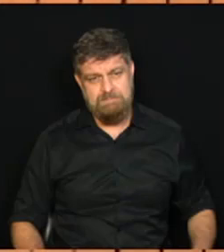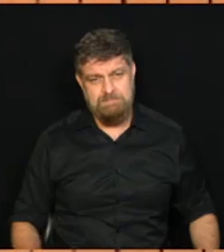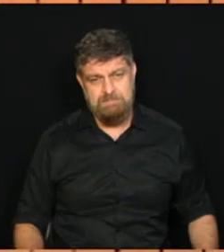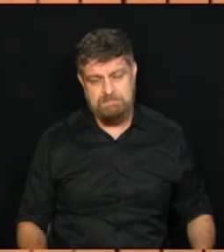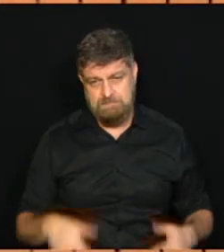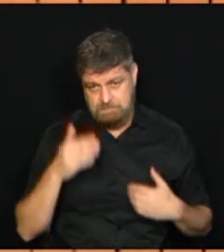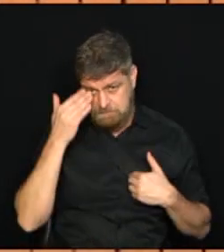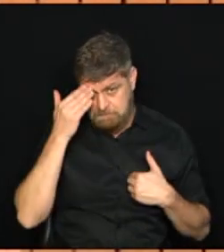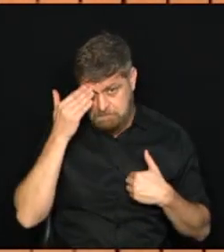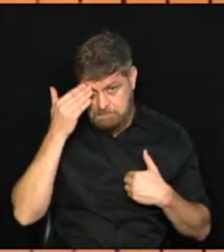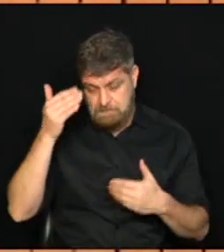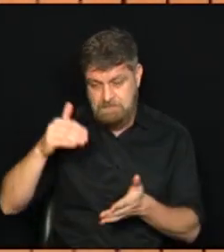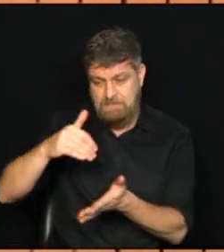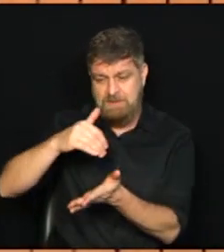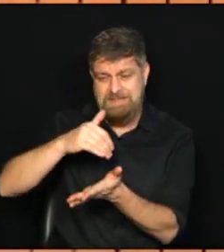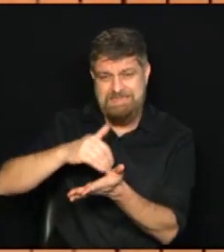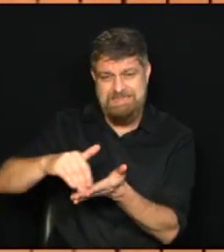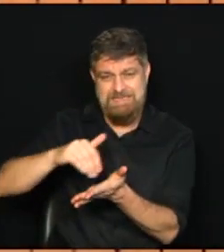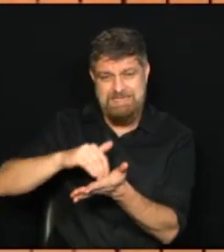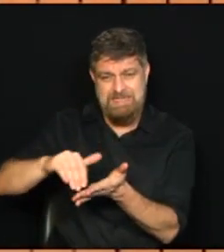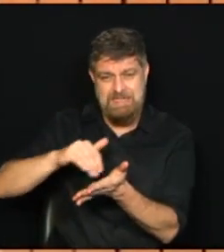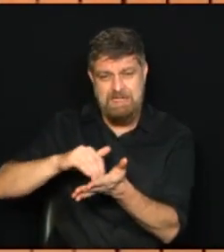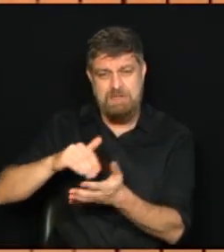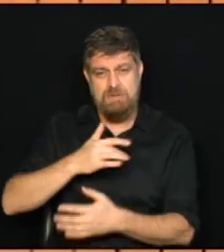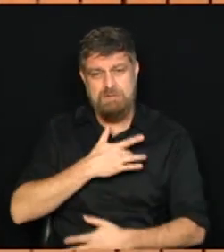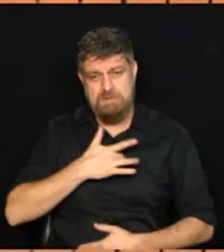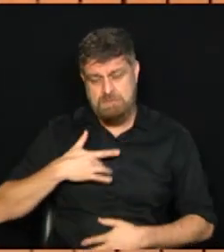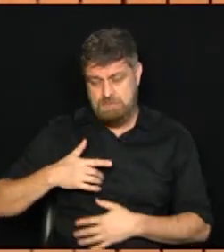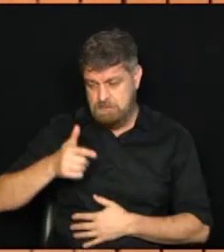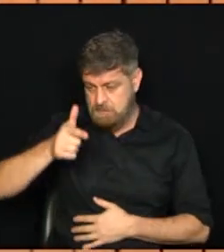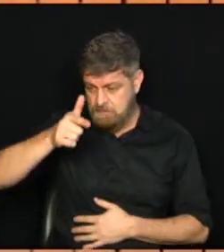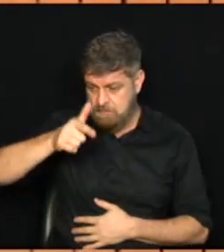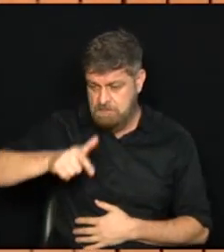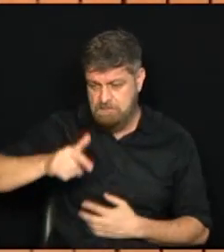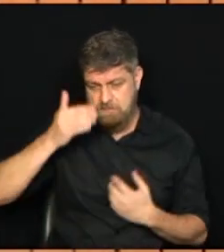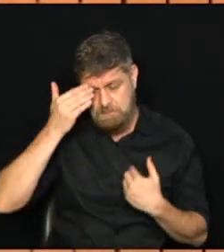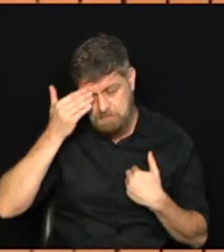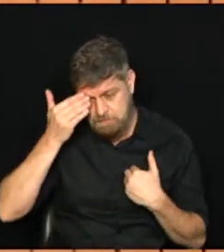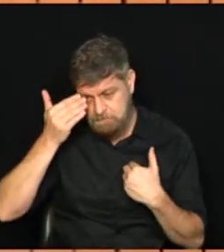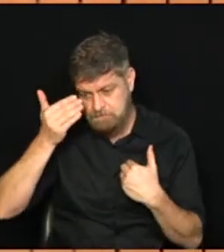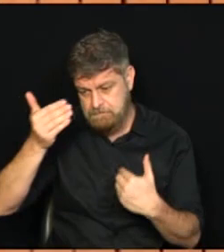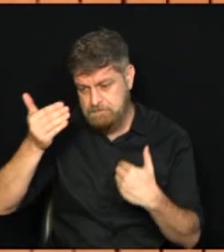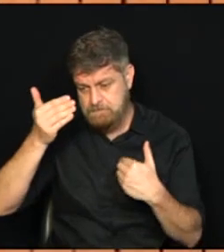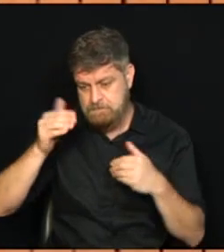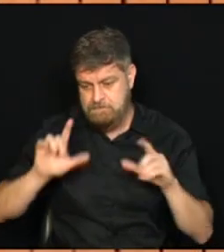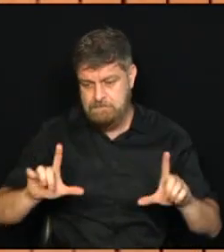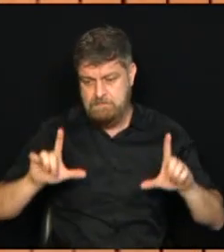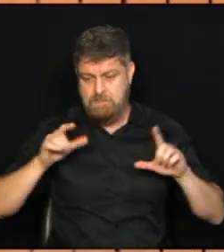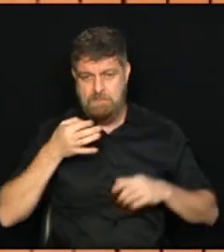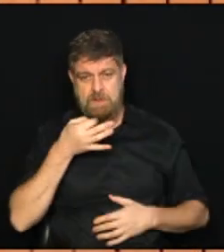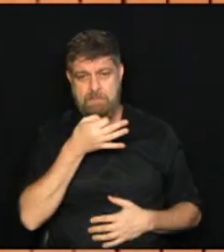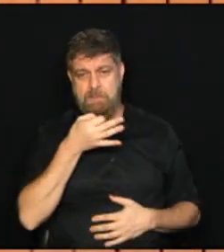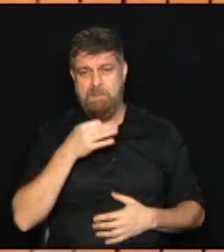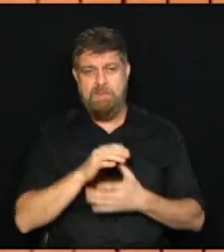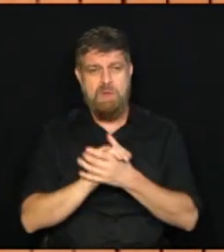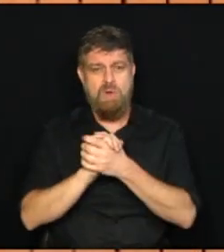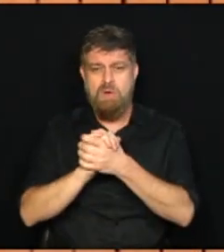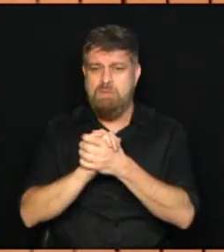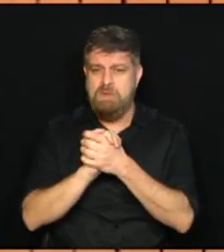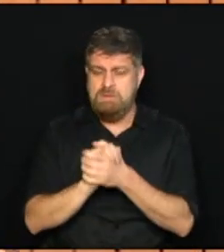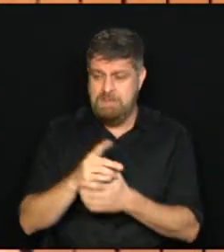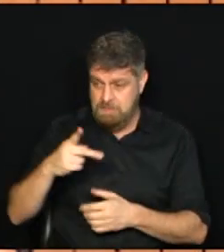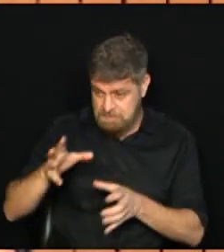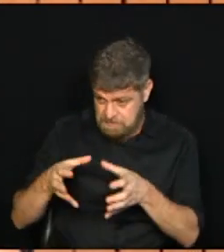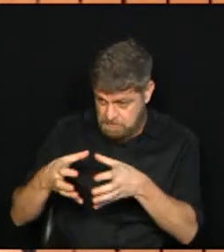Muito obrigado, secretário. Mais uma vez, muito grato pela sua presença. Quero parabenizar toda a sua equipe,